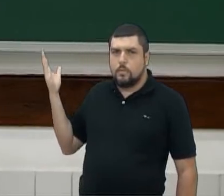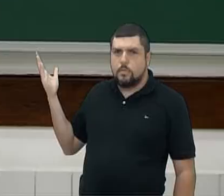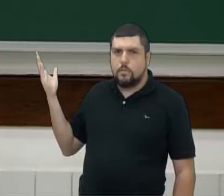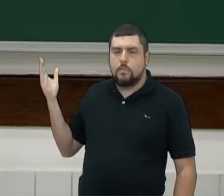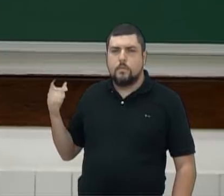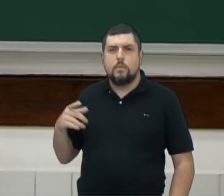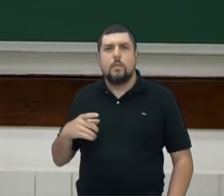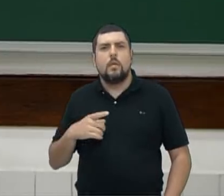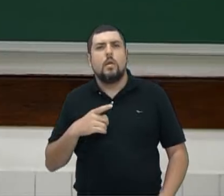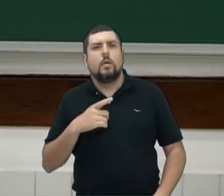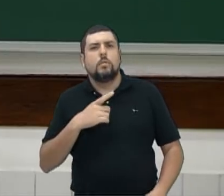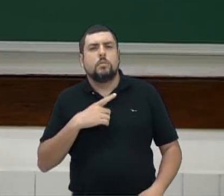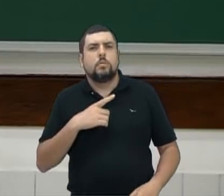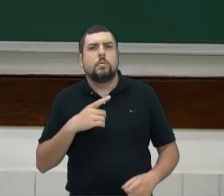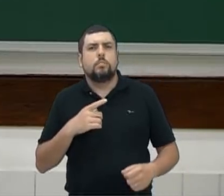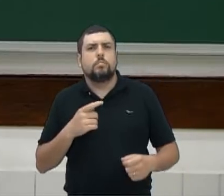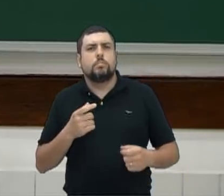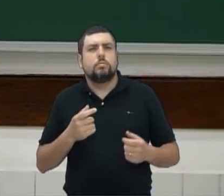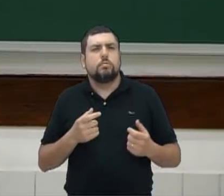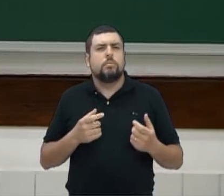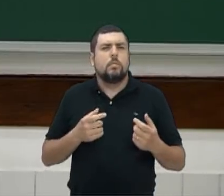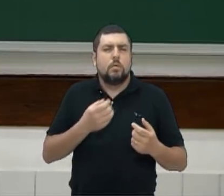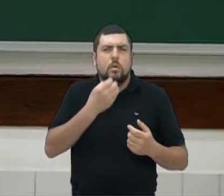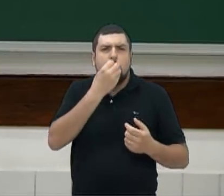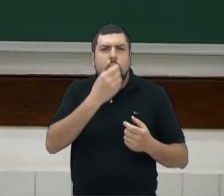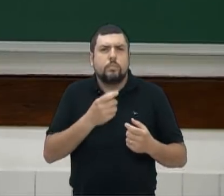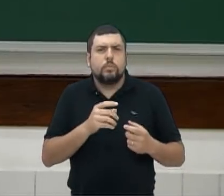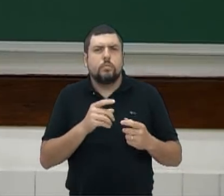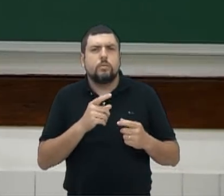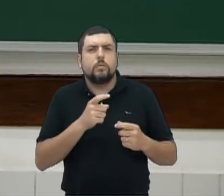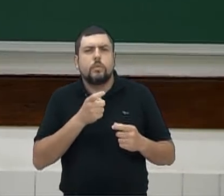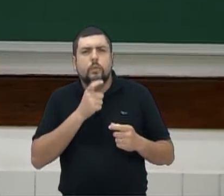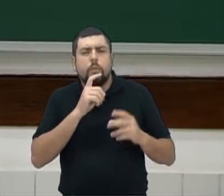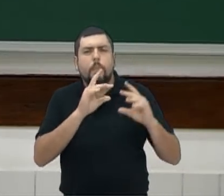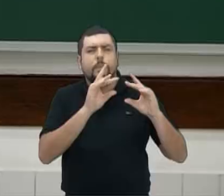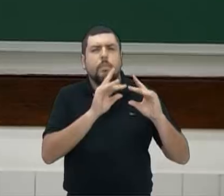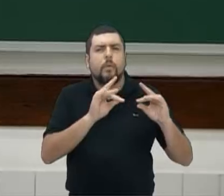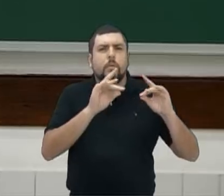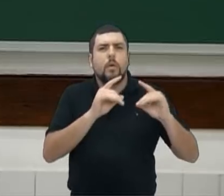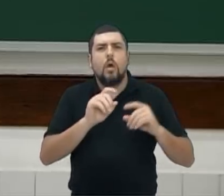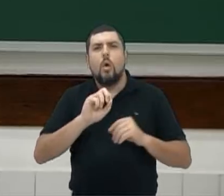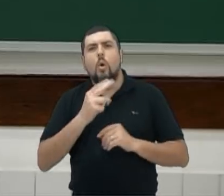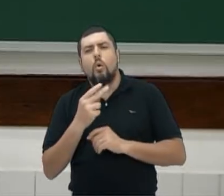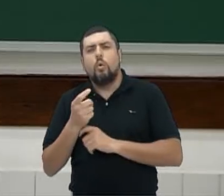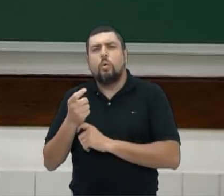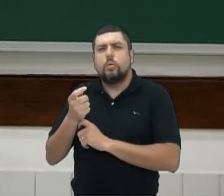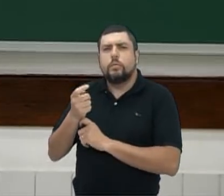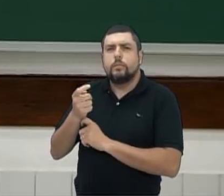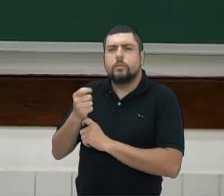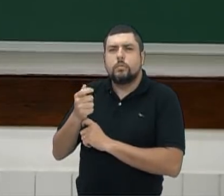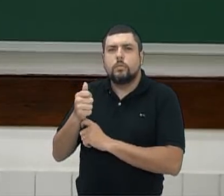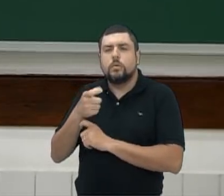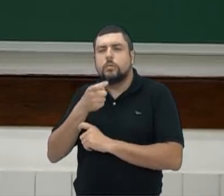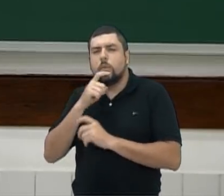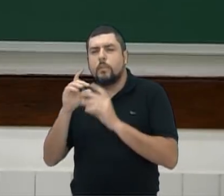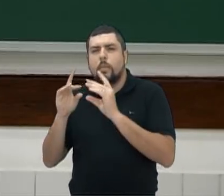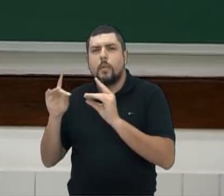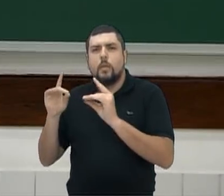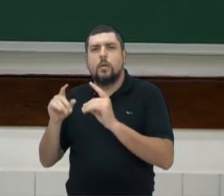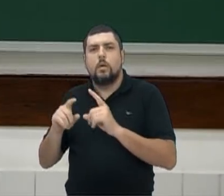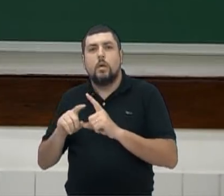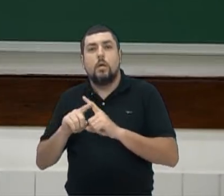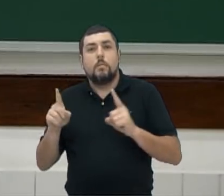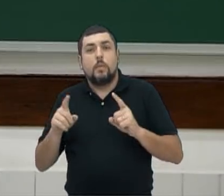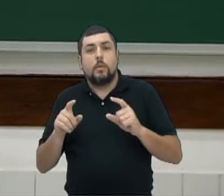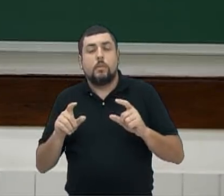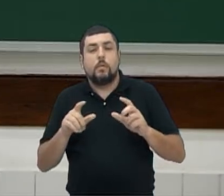mais umidade ou de menos umidade. Mas é importante destacar que todas elas têm a umidade presente